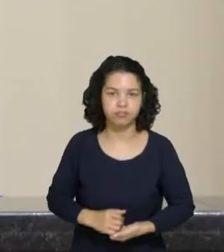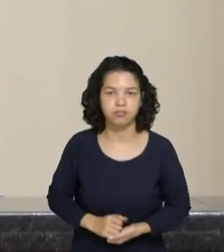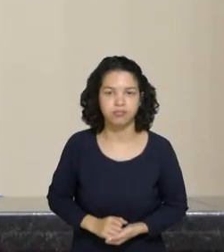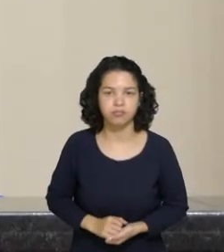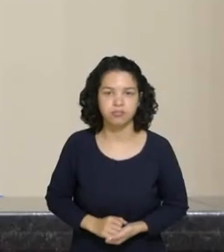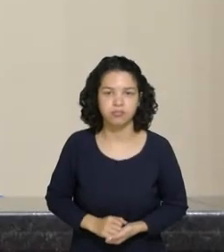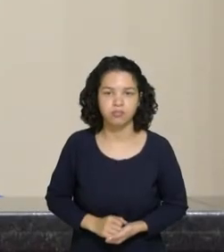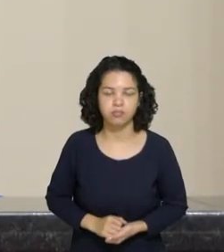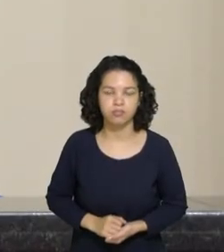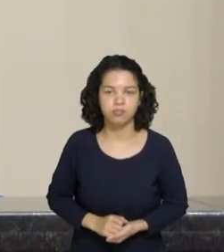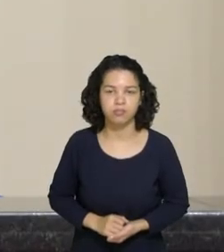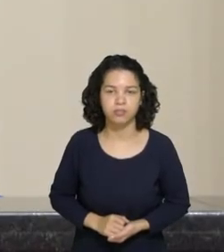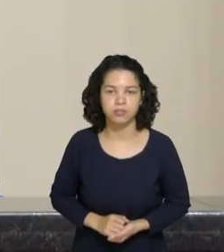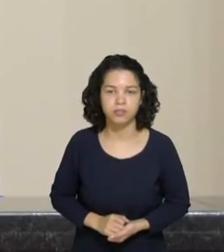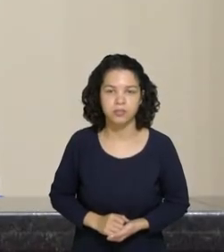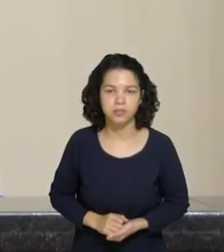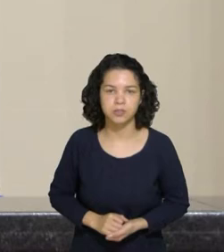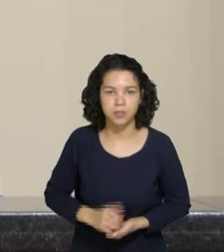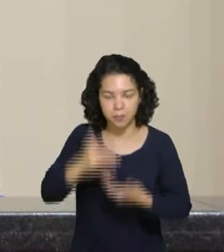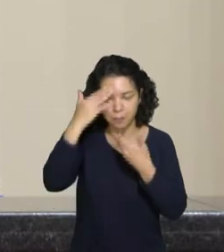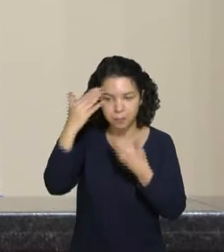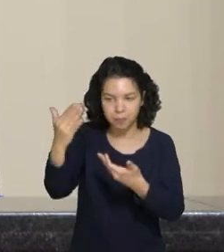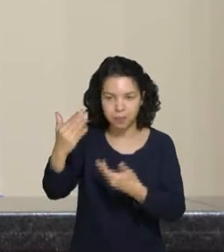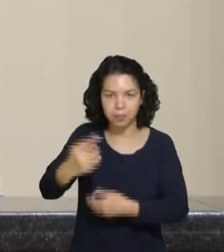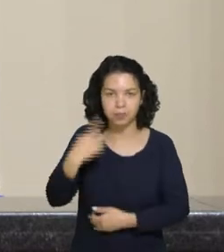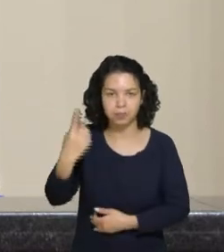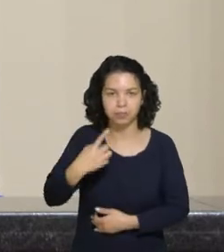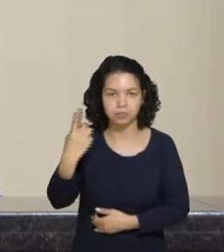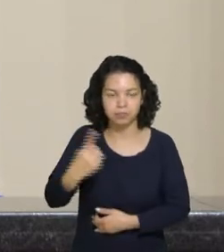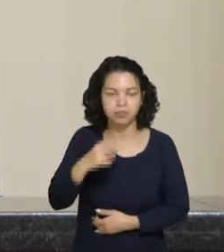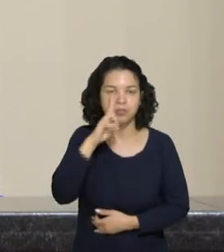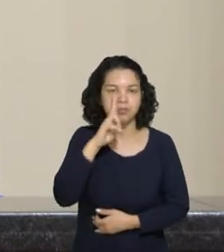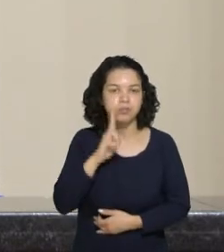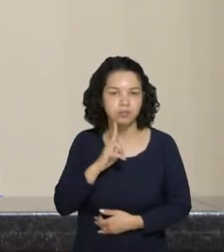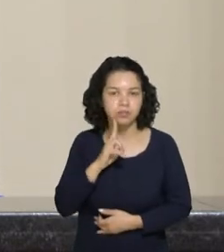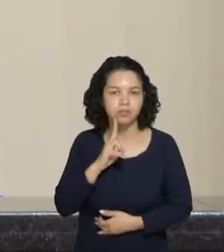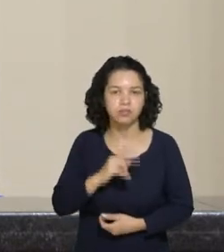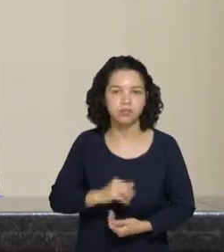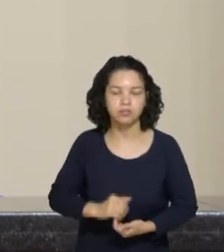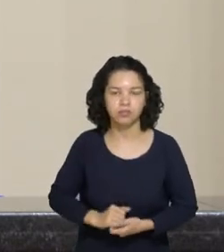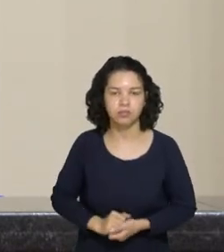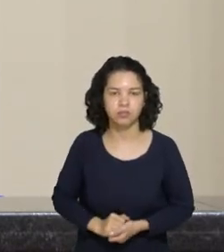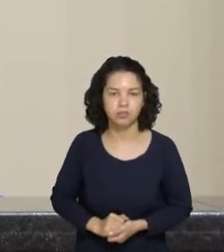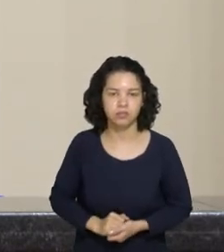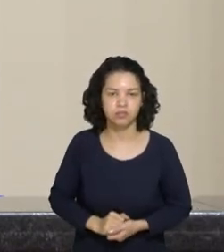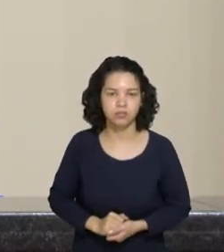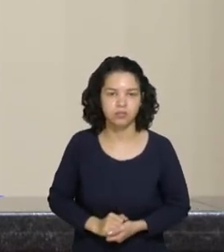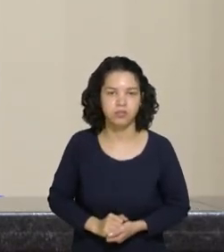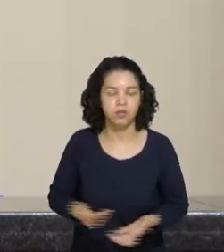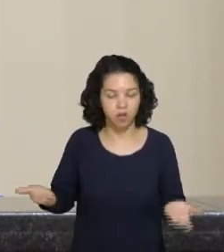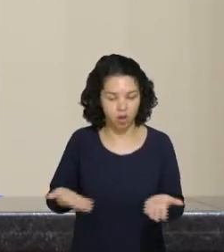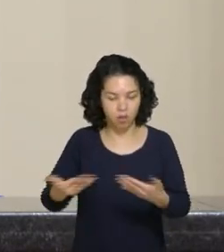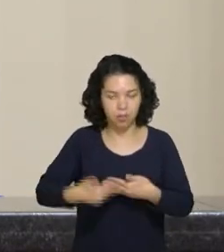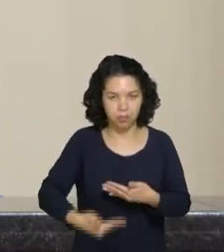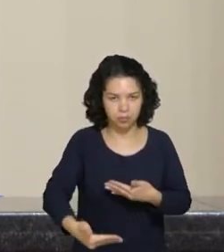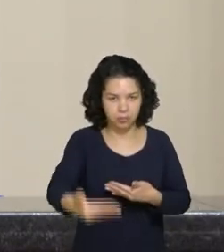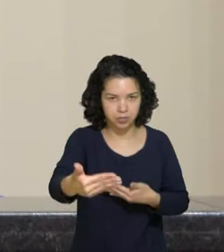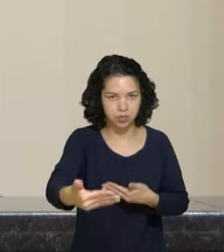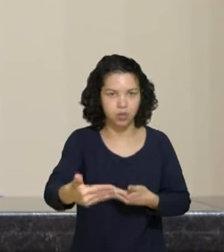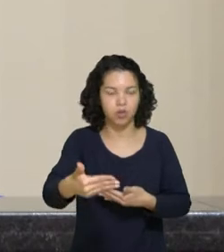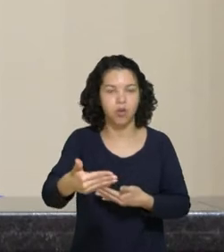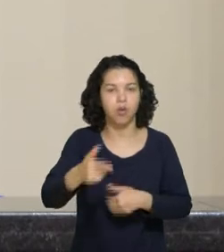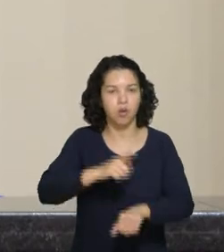padre. Obrigado, deputado Ivan Nats. Passamos agora ao